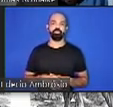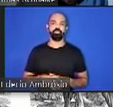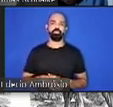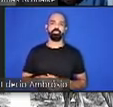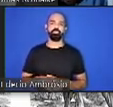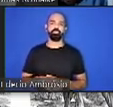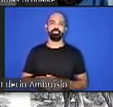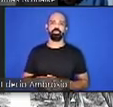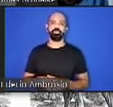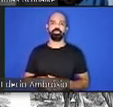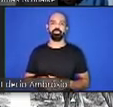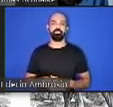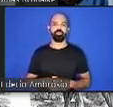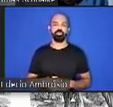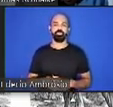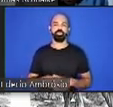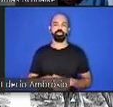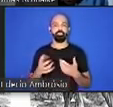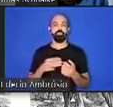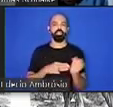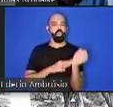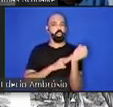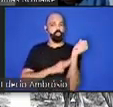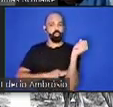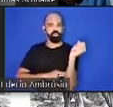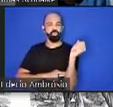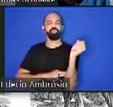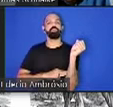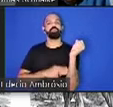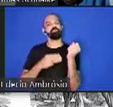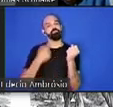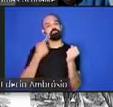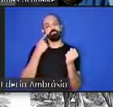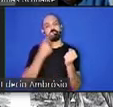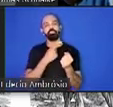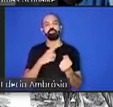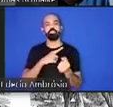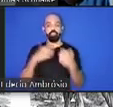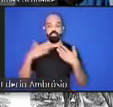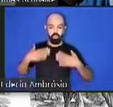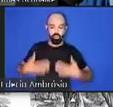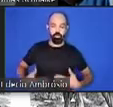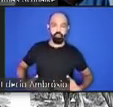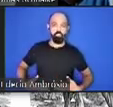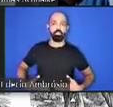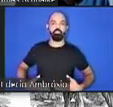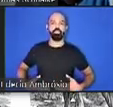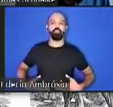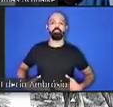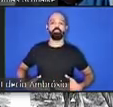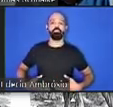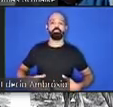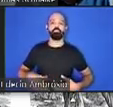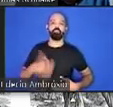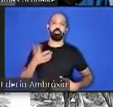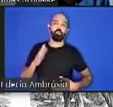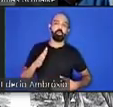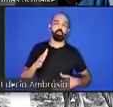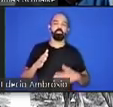essa representação de músculos anatômicos, nós vemos aqui a anatomia de